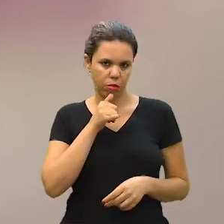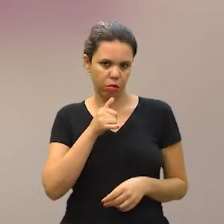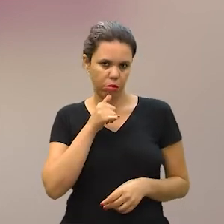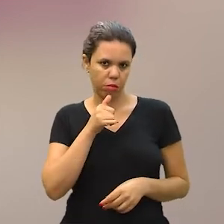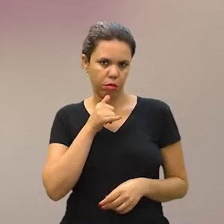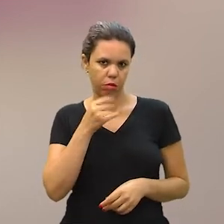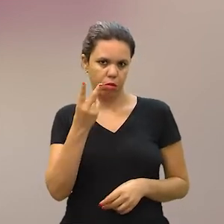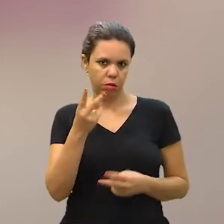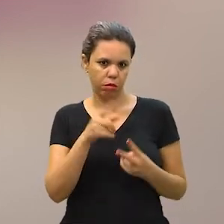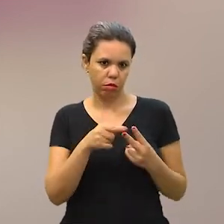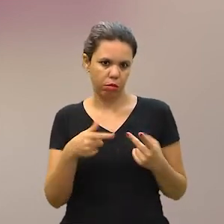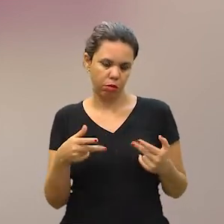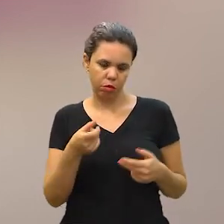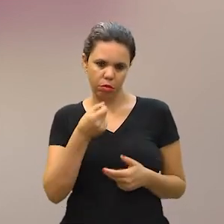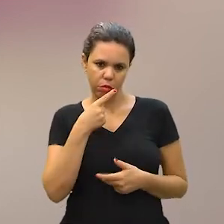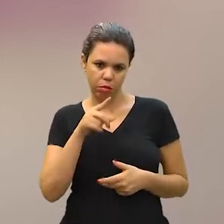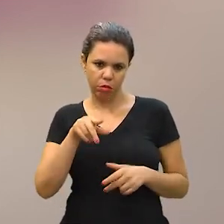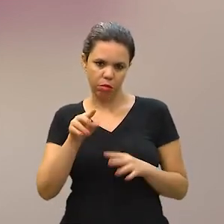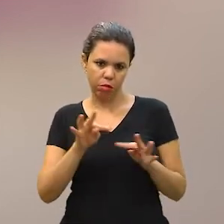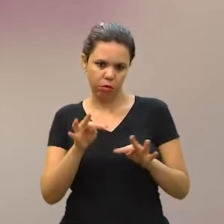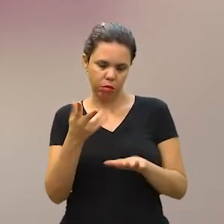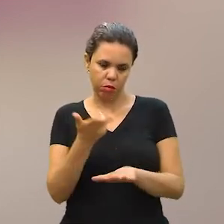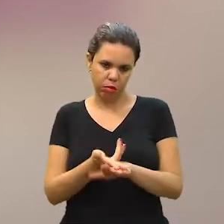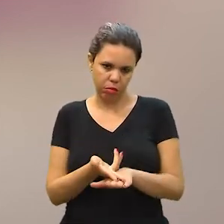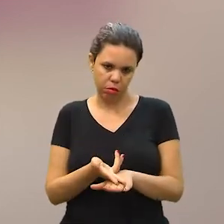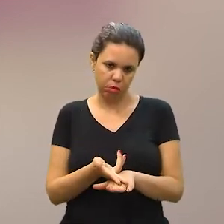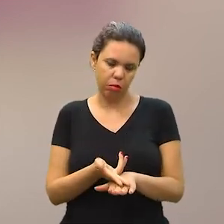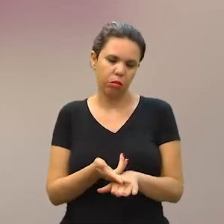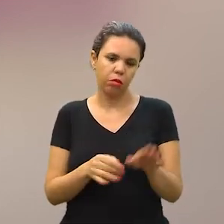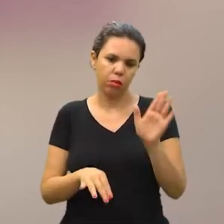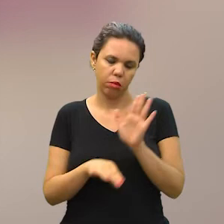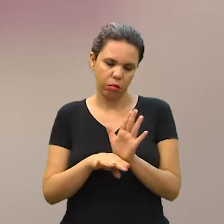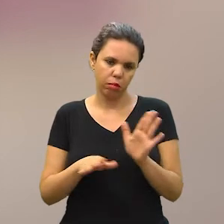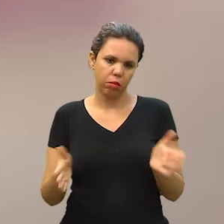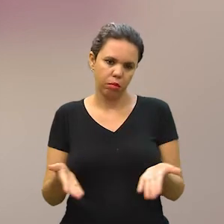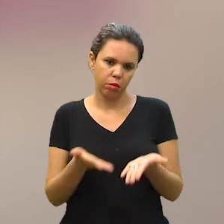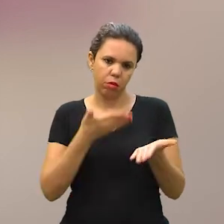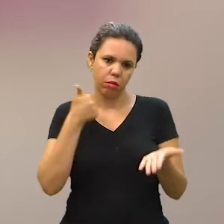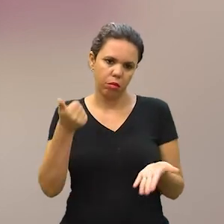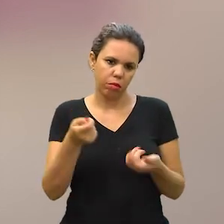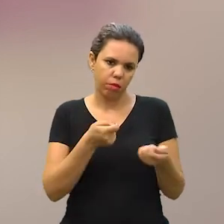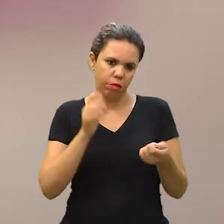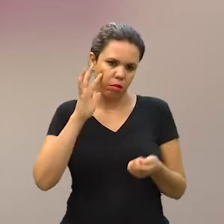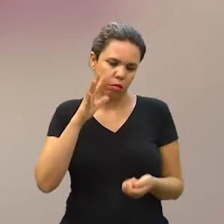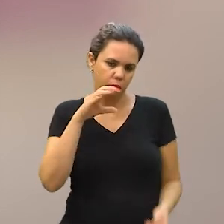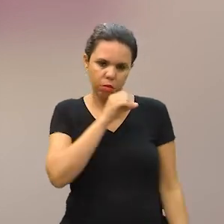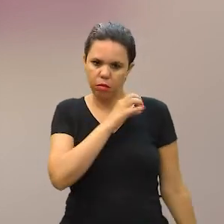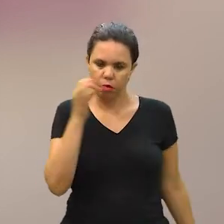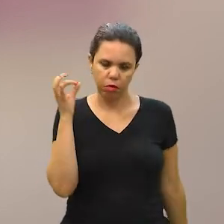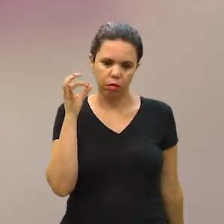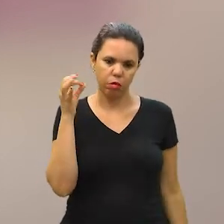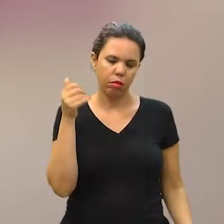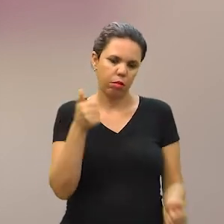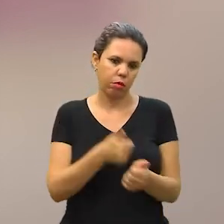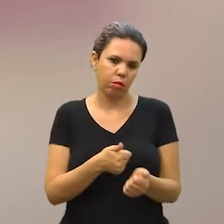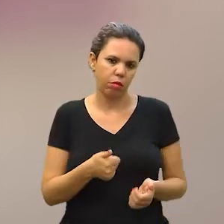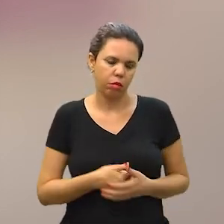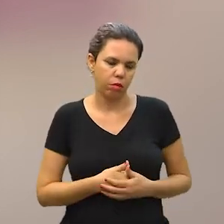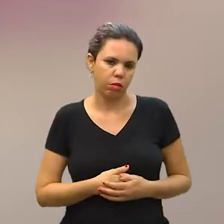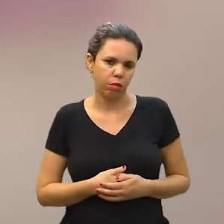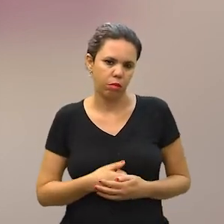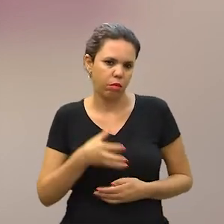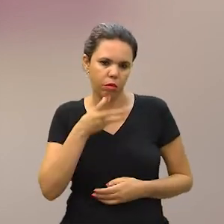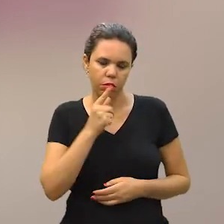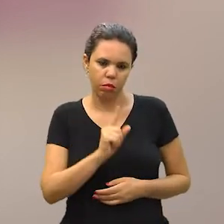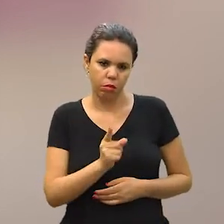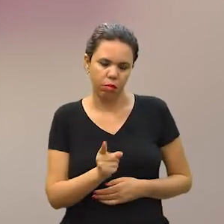exemplo, eram as duas coisas, a gente está medicando e ele está fazendo a terapia, no geral, a gente consegue ver resultados assim breves, não são